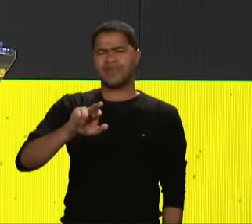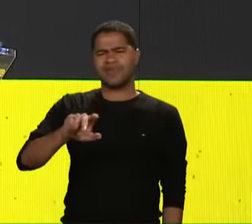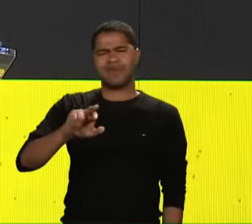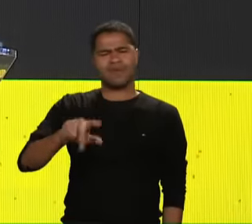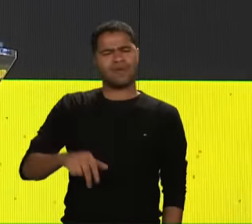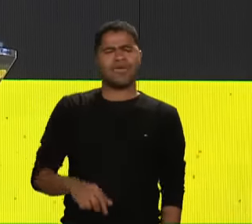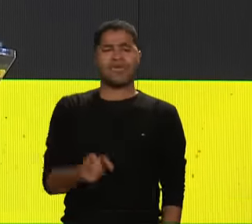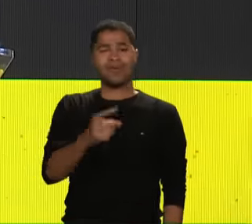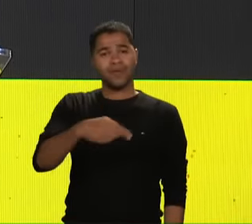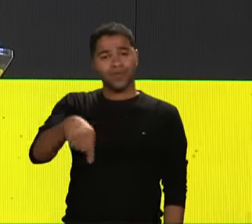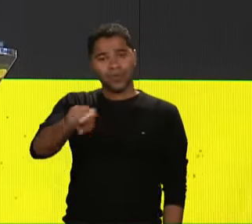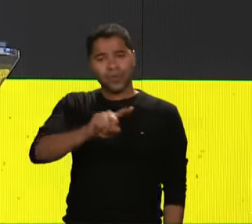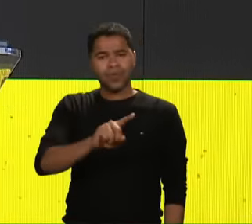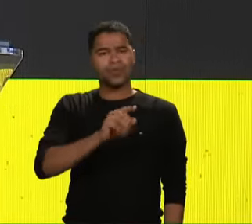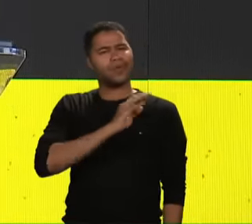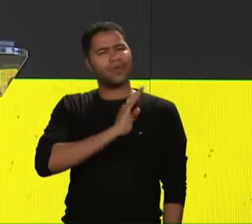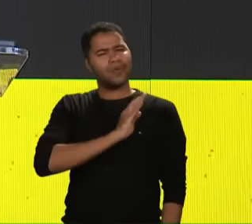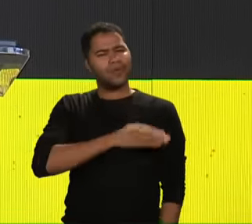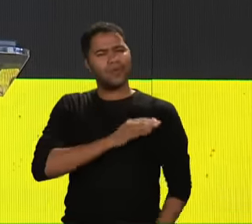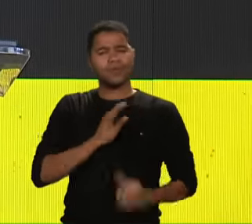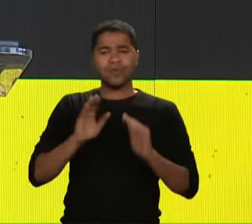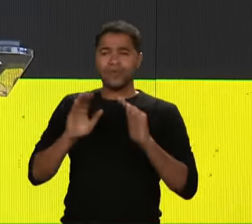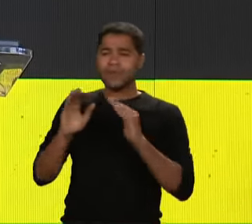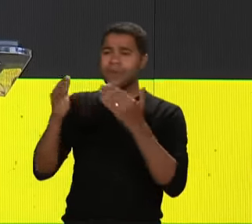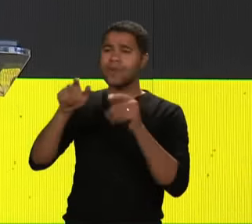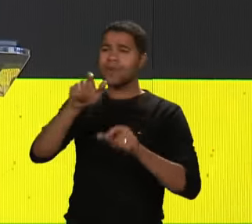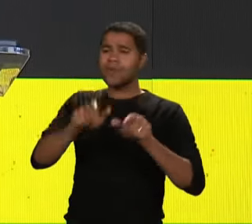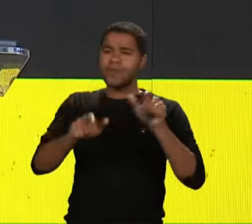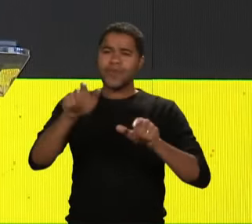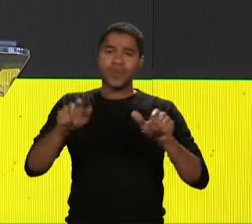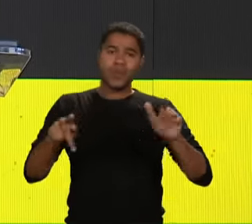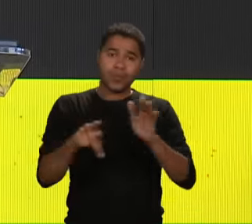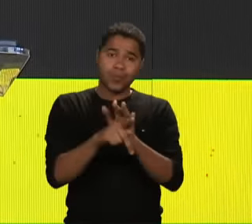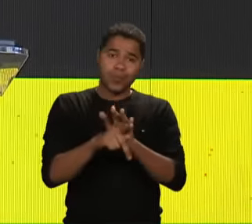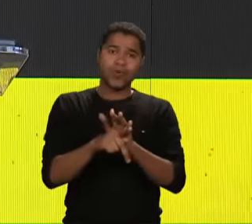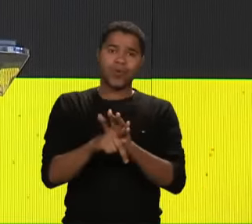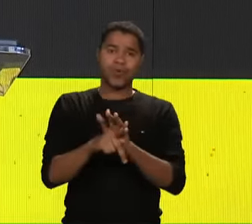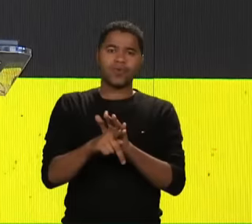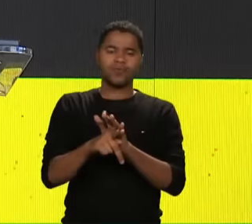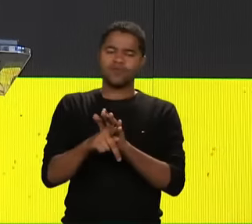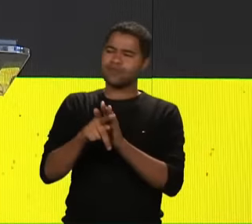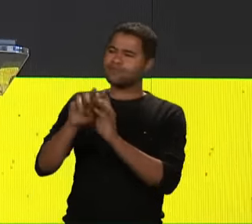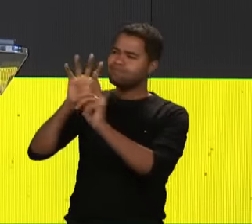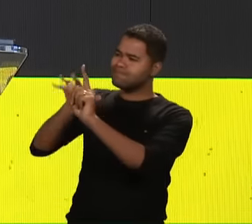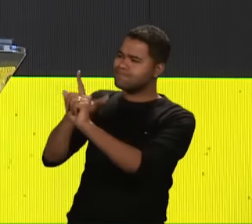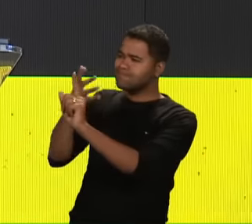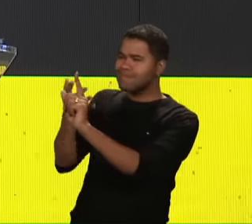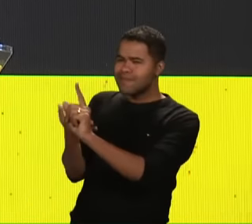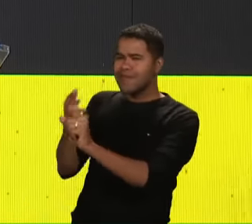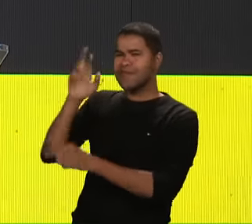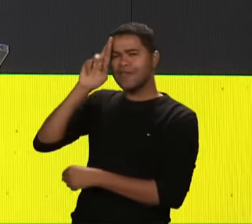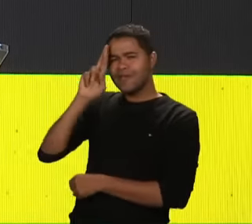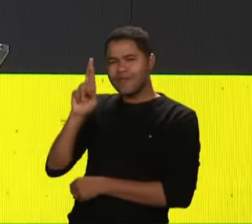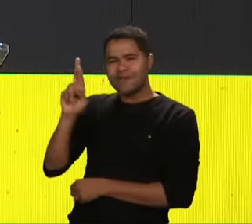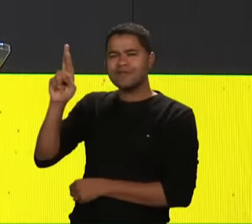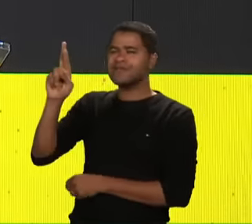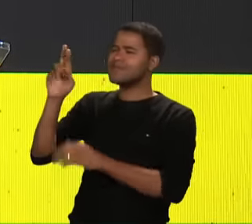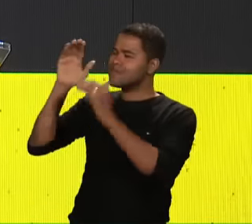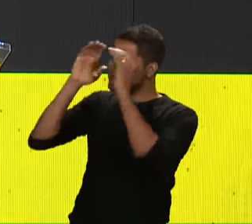Quando você guarda no seu coração aqueles que são totalmente rendidos ao Senhor, dizendo: